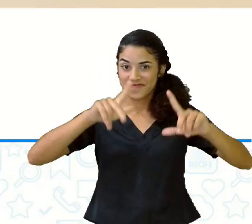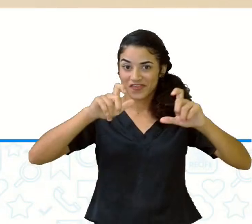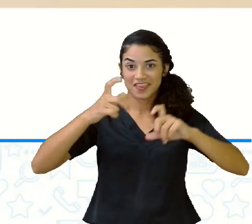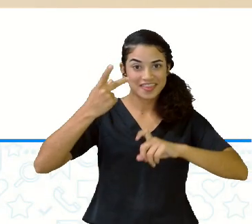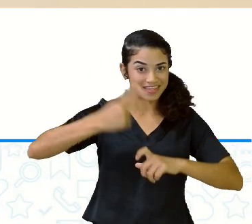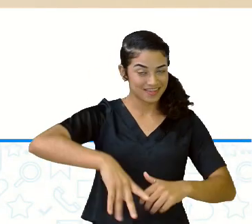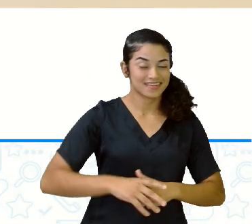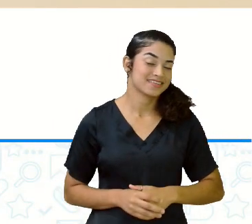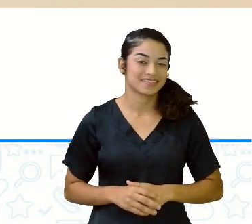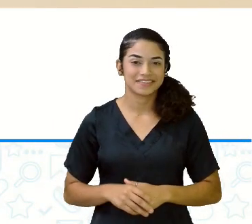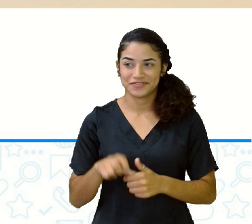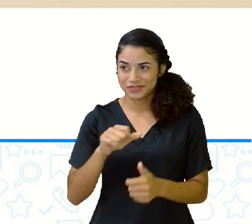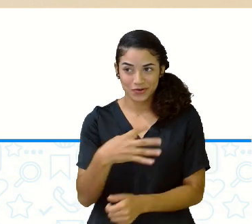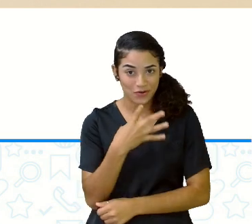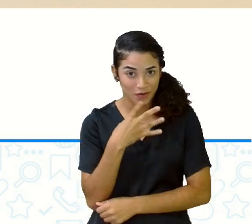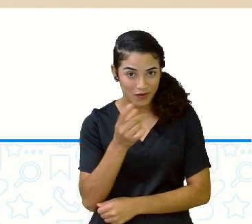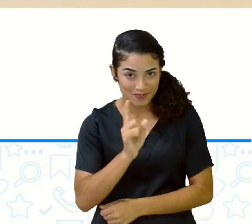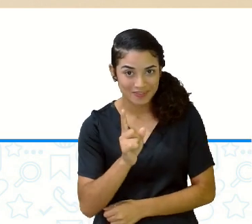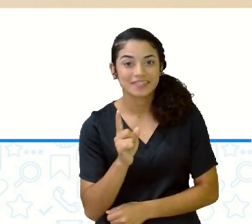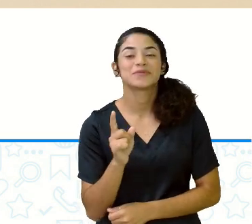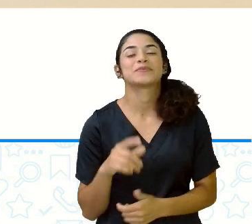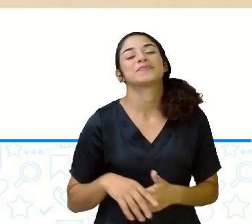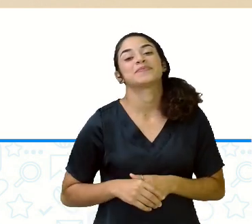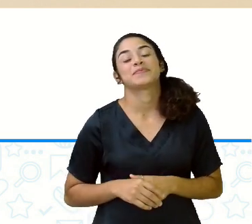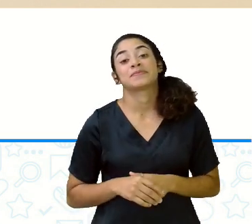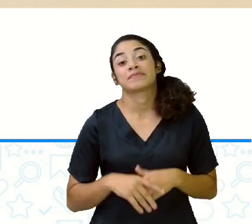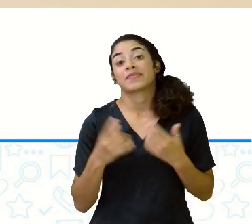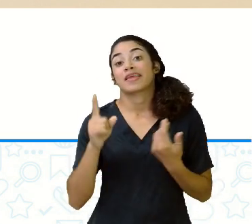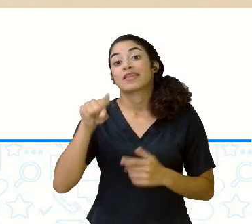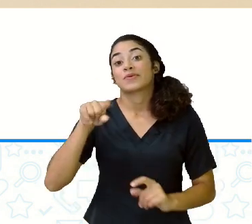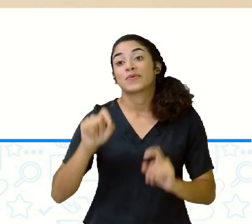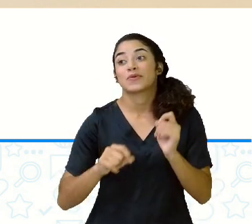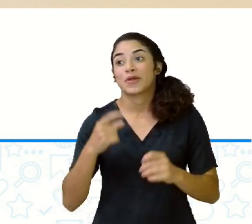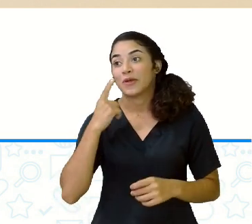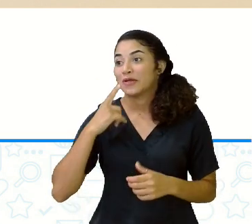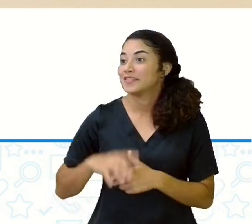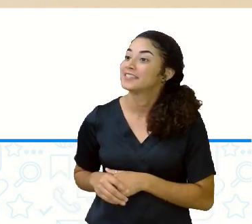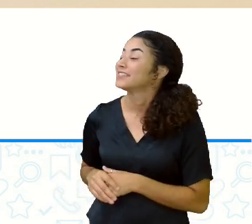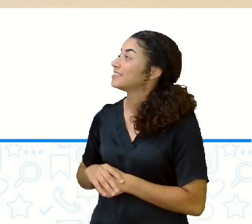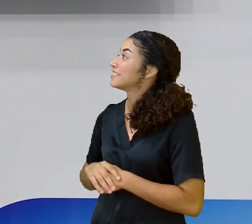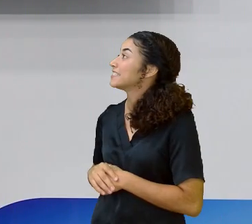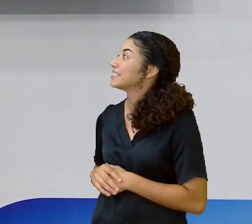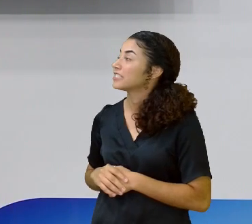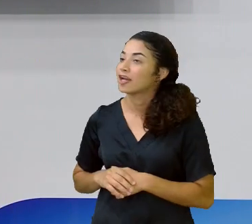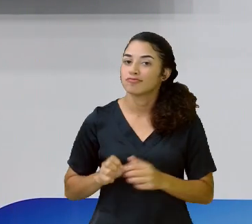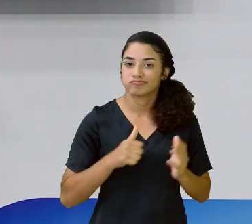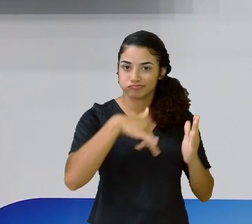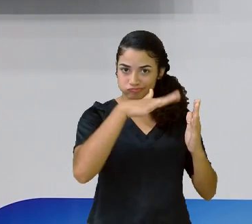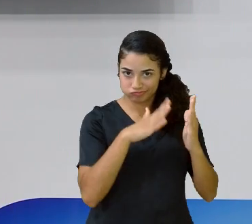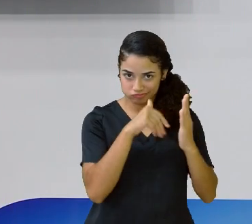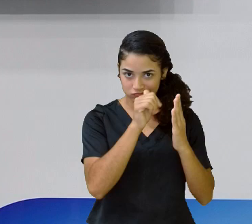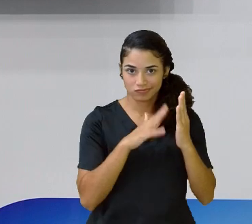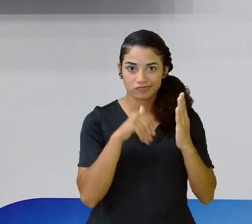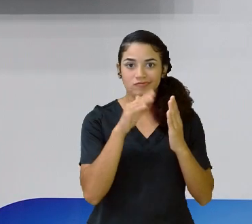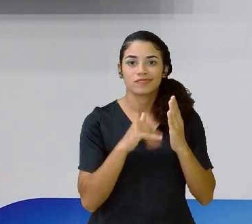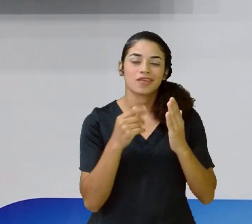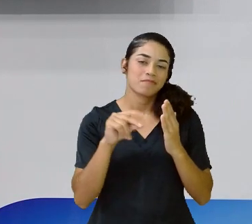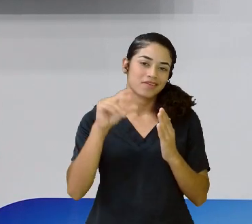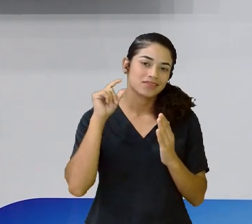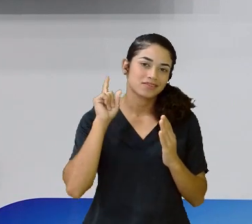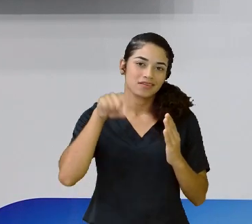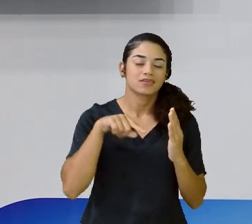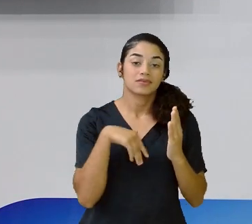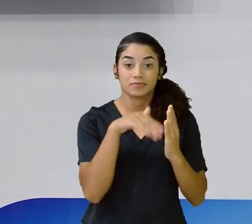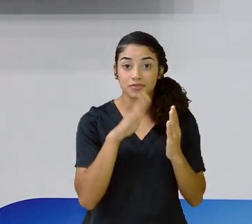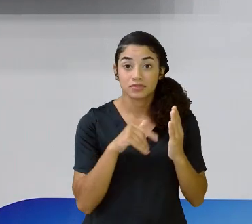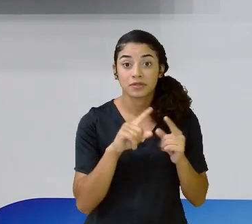Amaral. Para quem não conhece a Tarsila do Amaral, ela é o quê? Olha o que a gente está vendo aqui. Ela é uma pintora, foi uma pintora